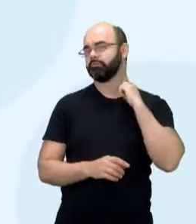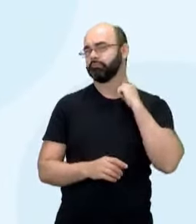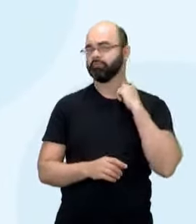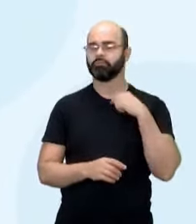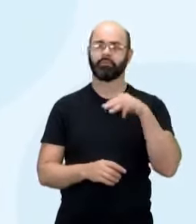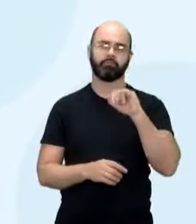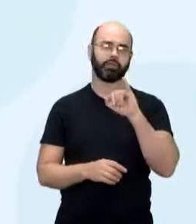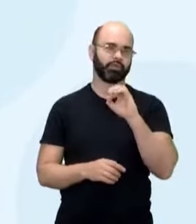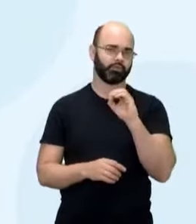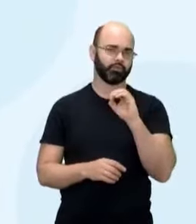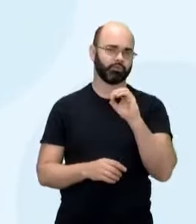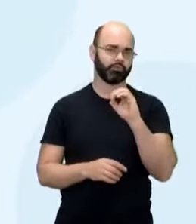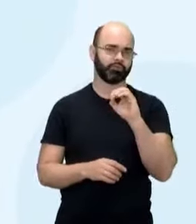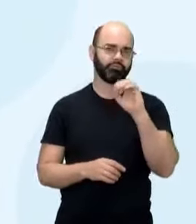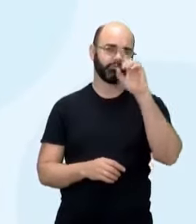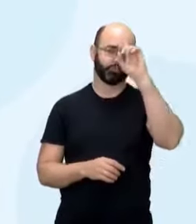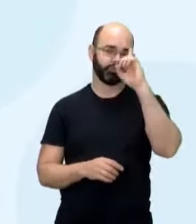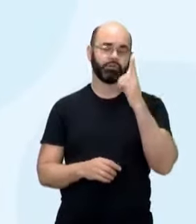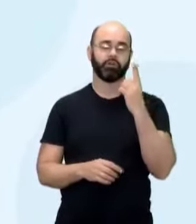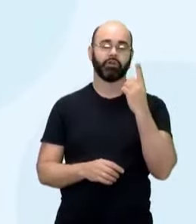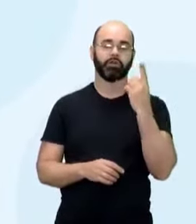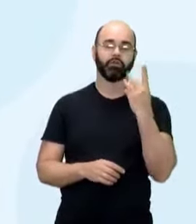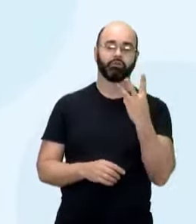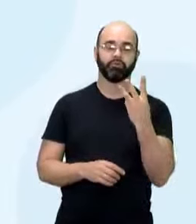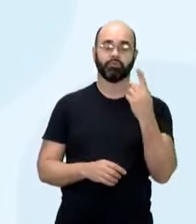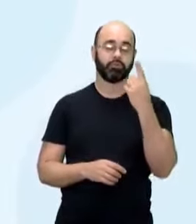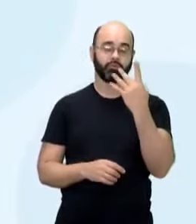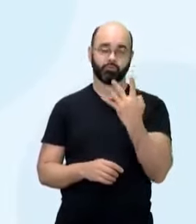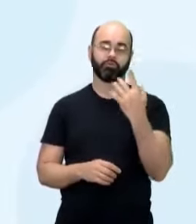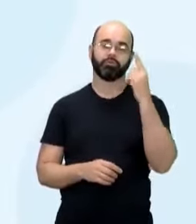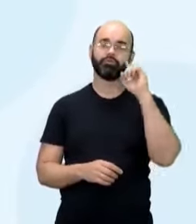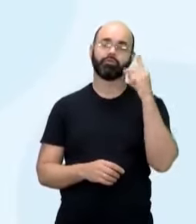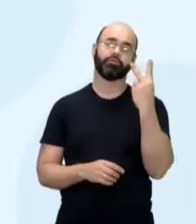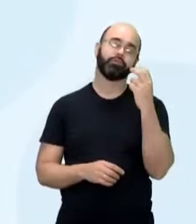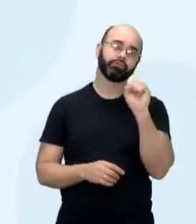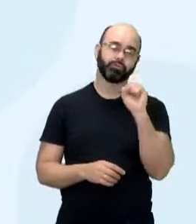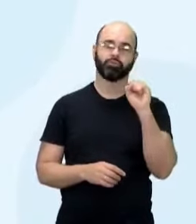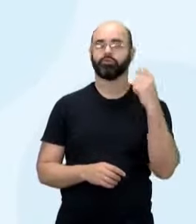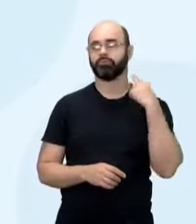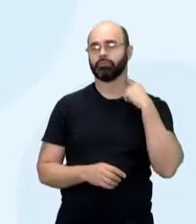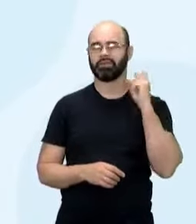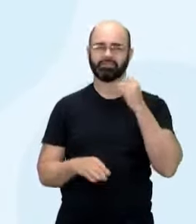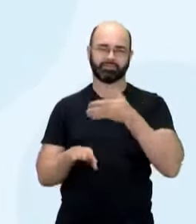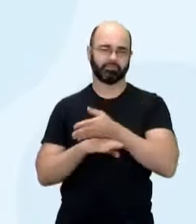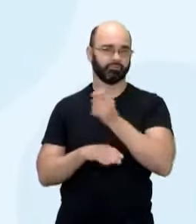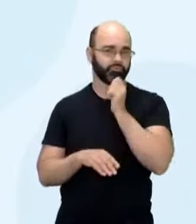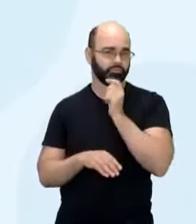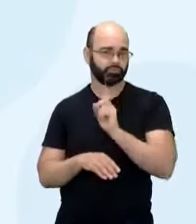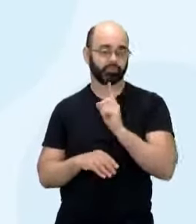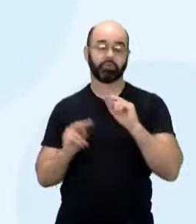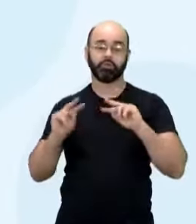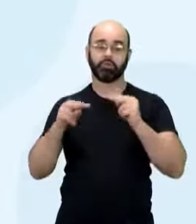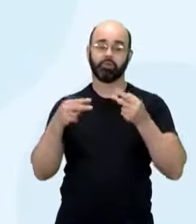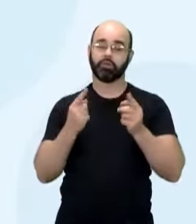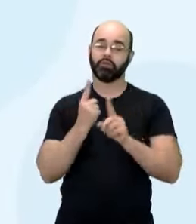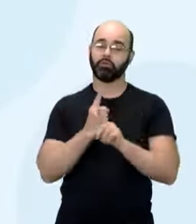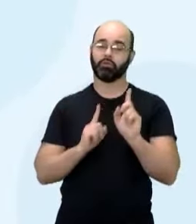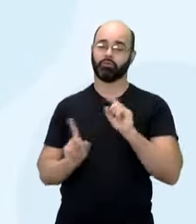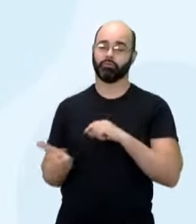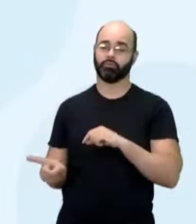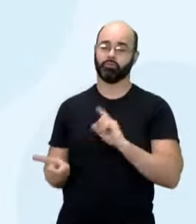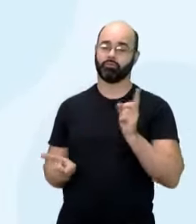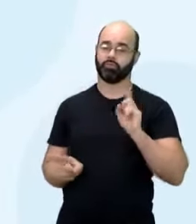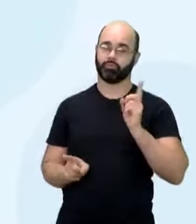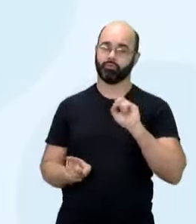no dia 14 e no dia 28 de maio. Esse material, quem ainda não acessou o material, aqui não é o link para os encontros, aqui é o